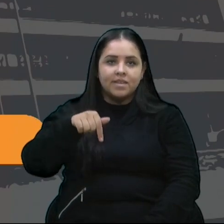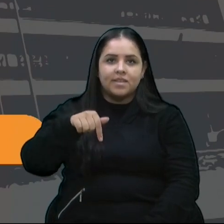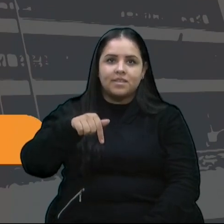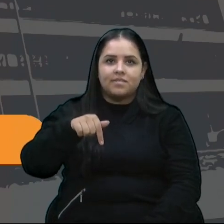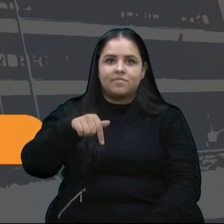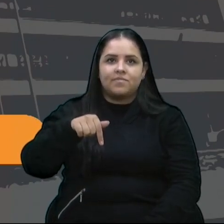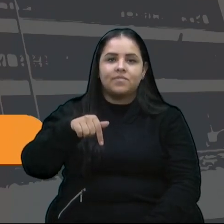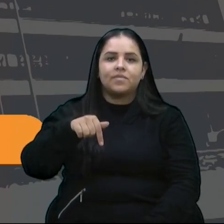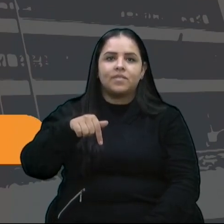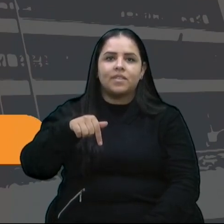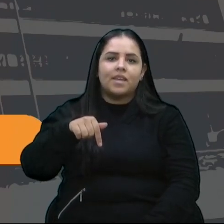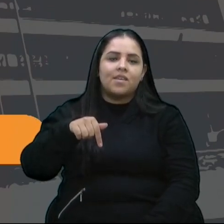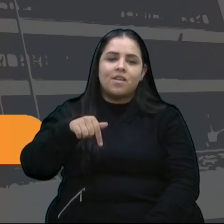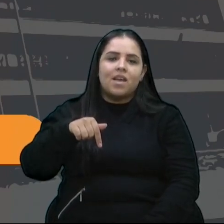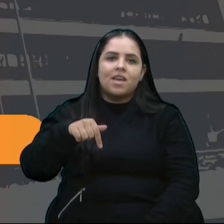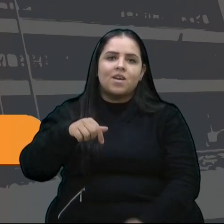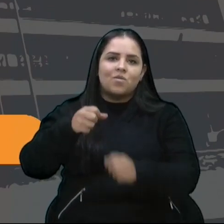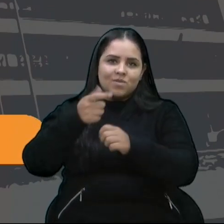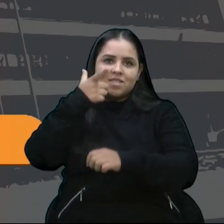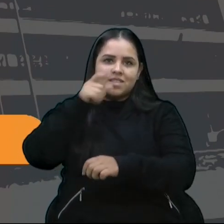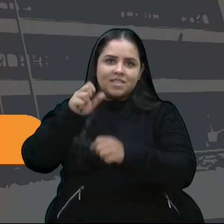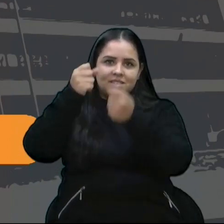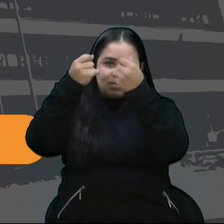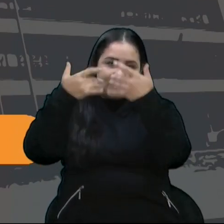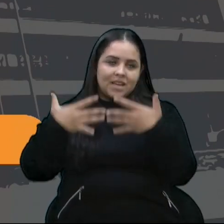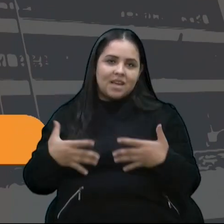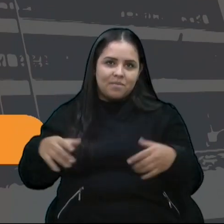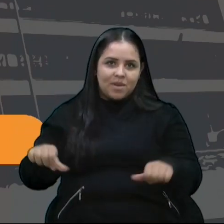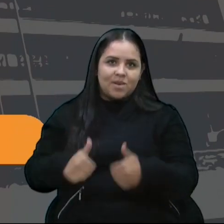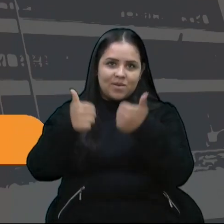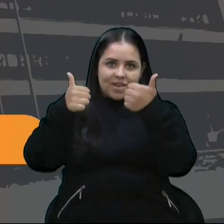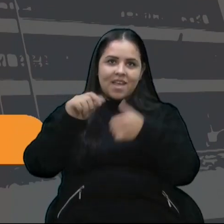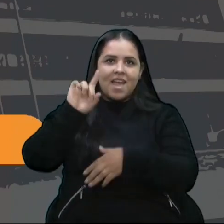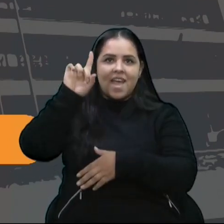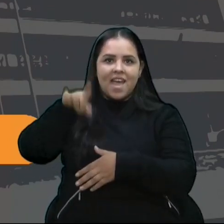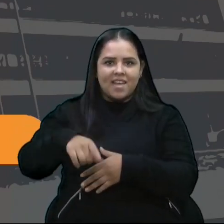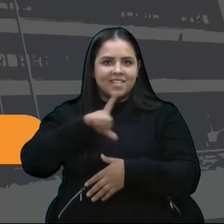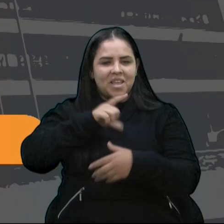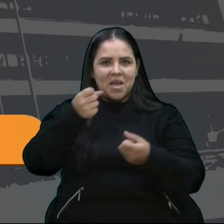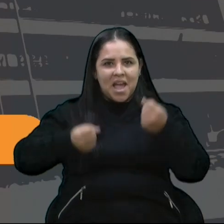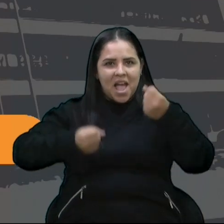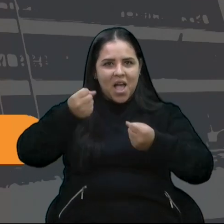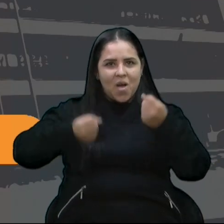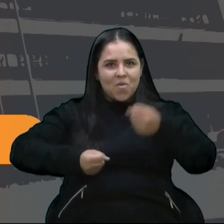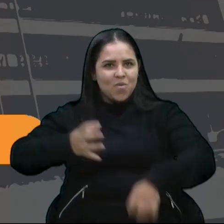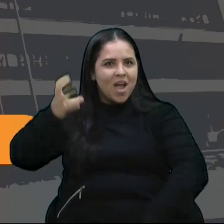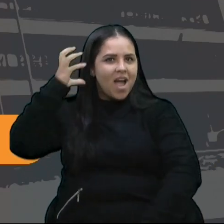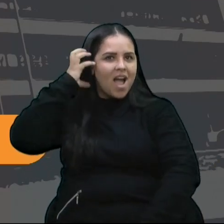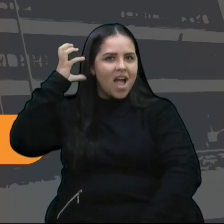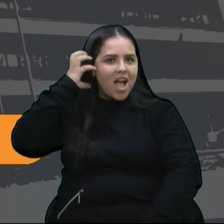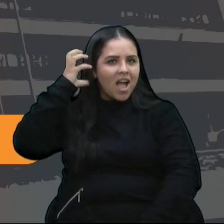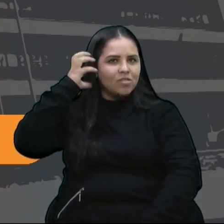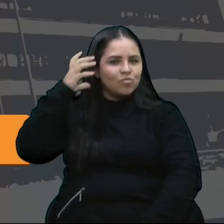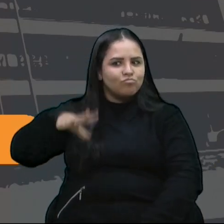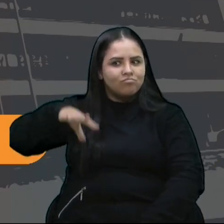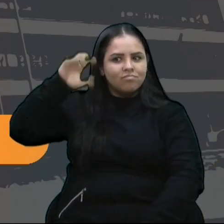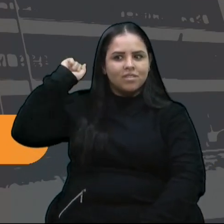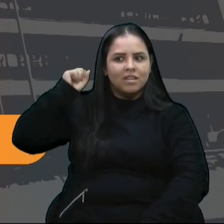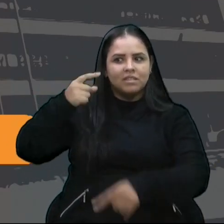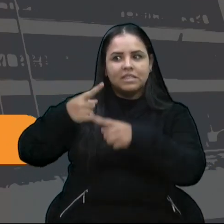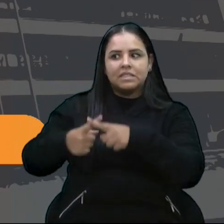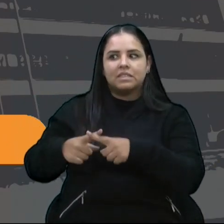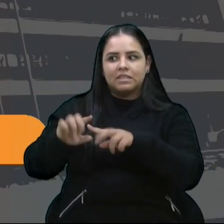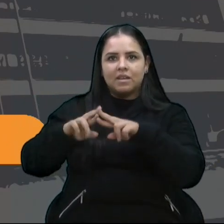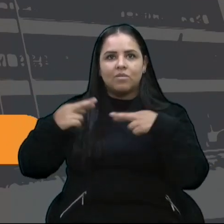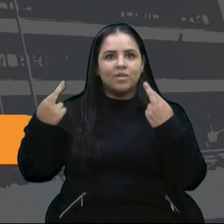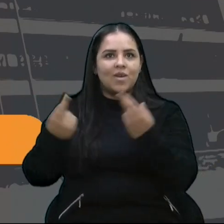vai ilustrar o que eu estou explicando para vocês, são os carros de som. Volta e meia, né, eles até interferem em alguma reunião aí, agora